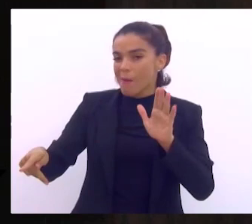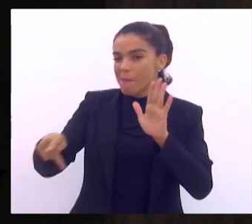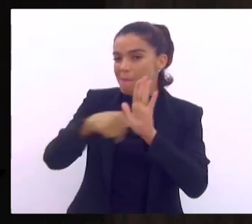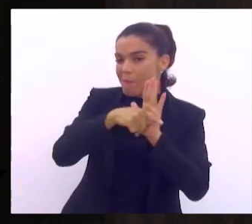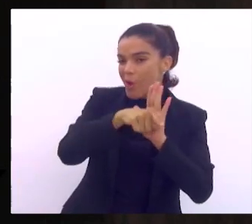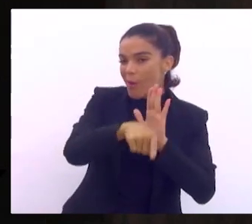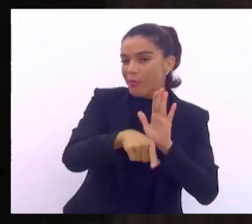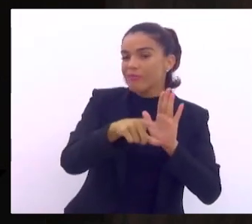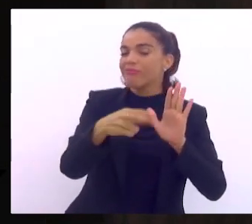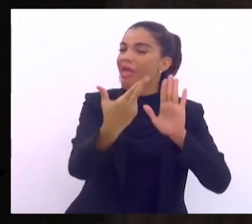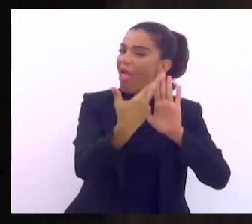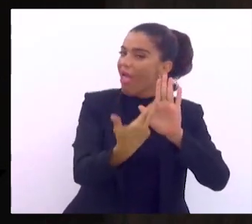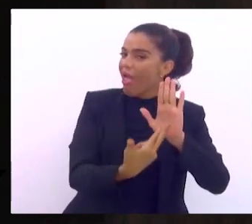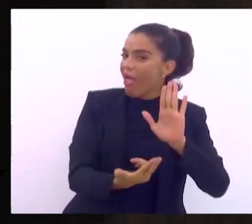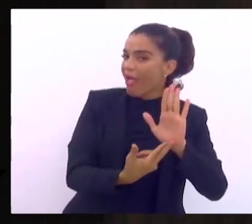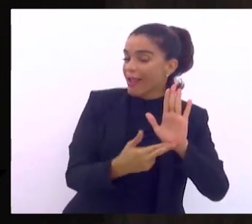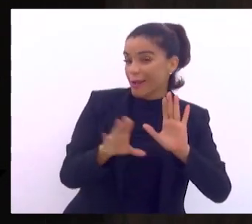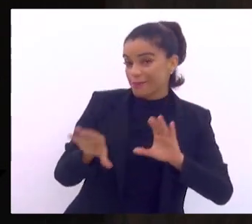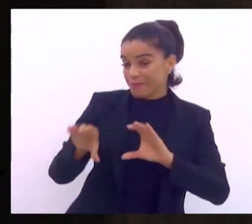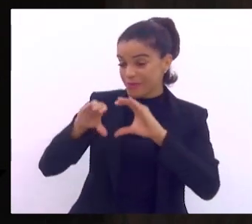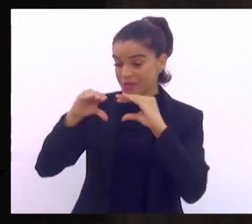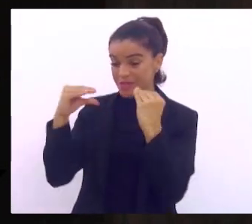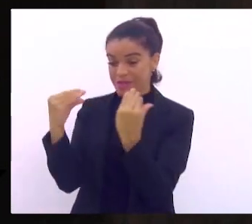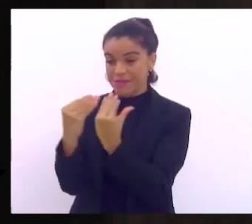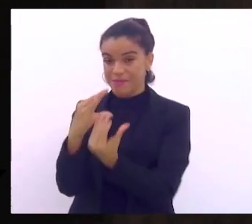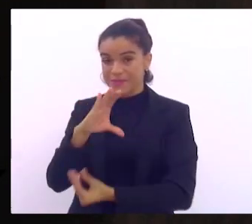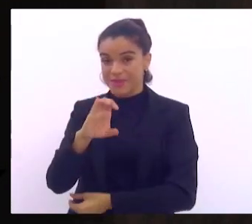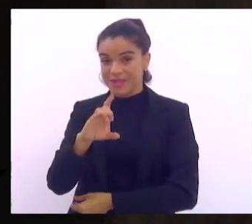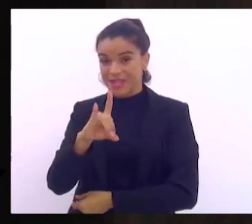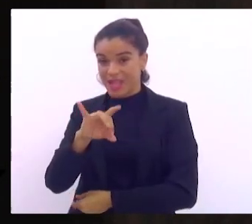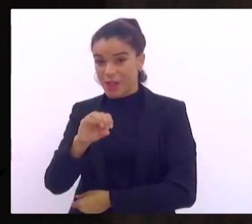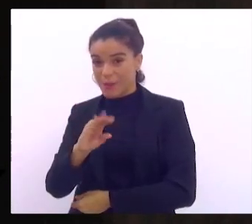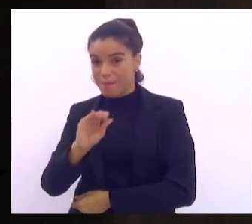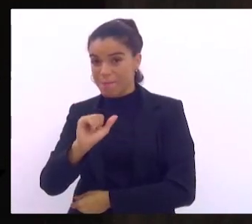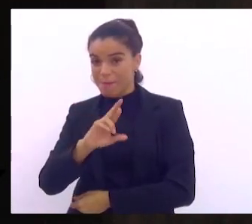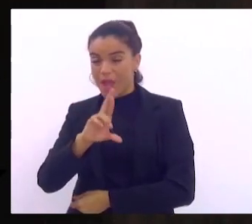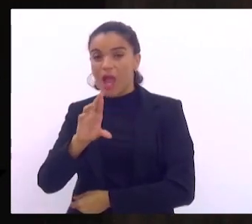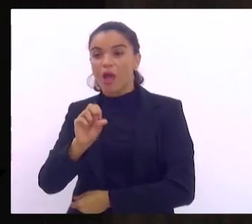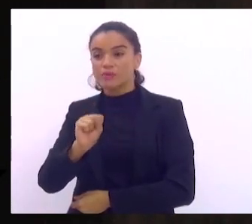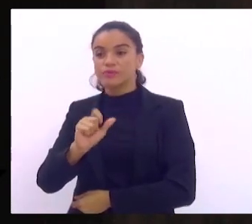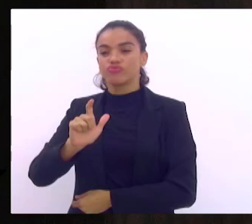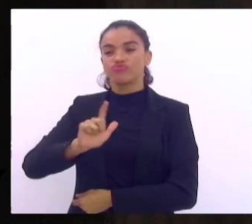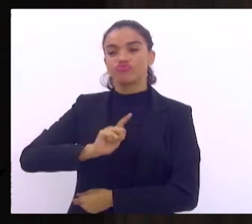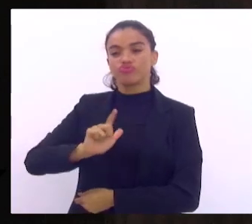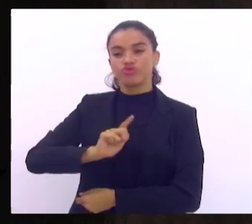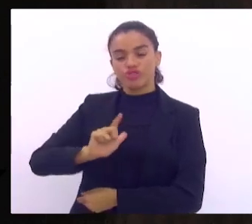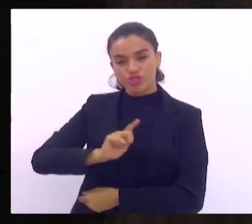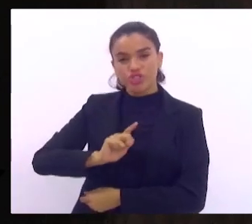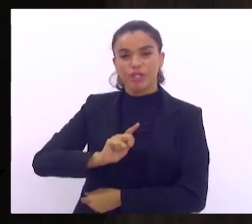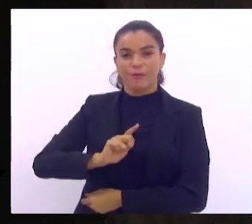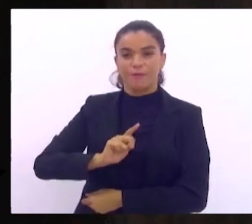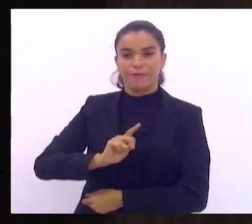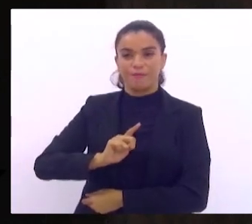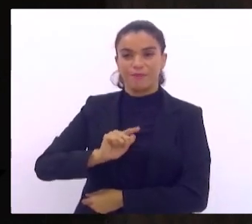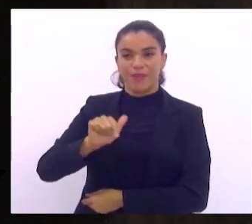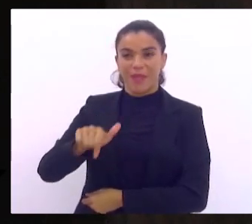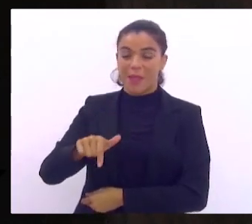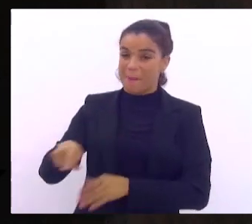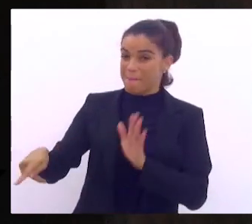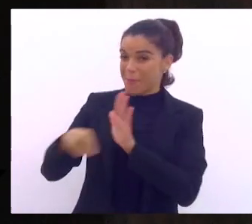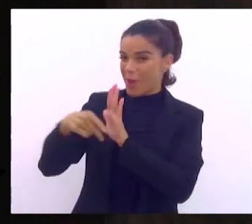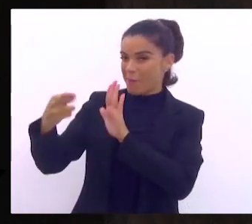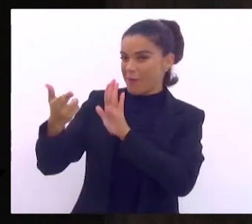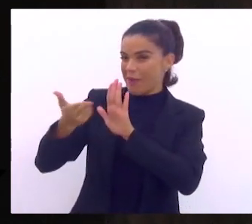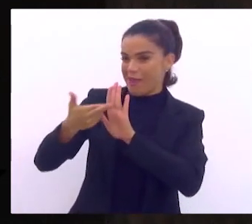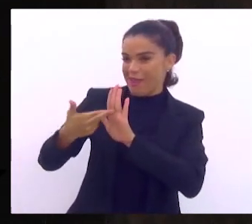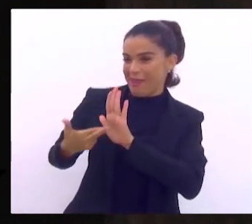suas regras. E o estádio Célio de Barros tinha, através do seu Aquilão, as suas próprias